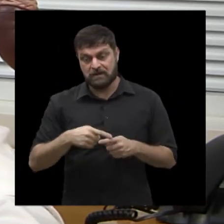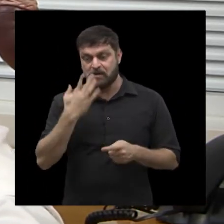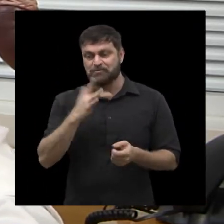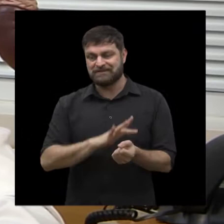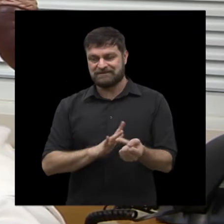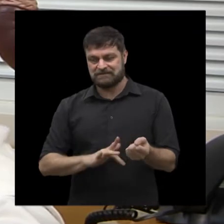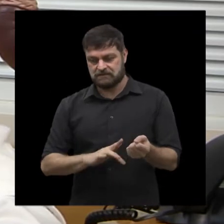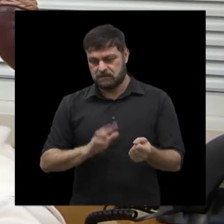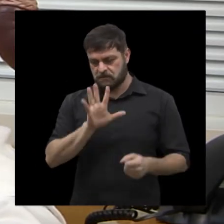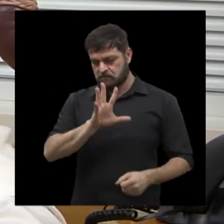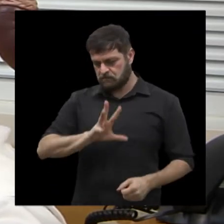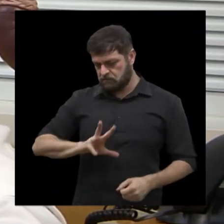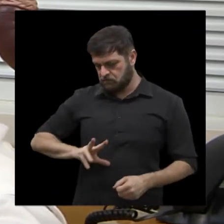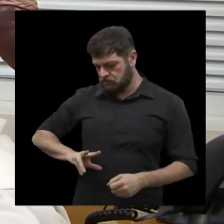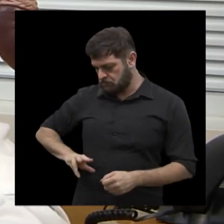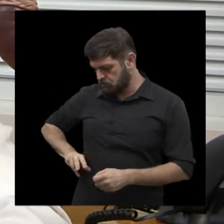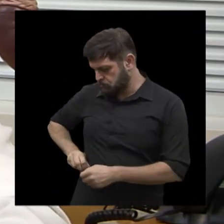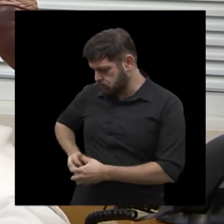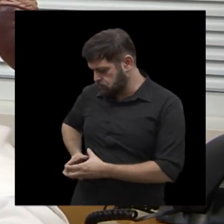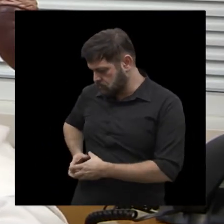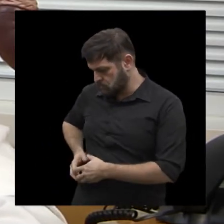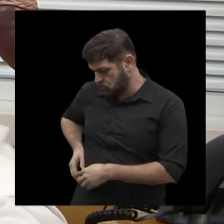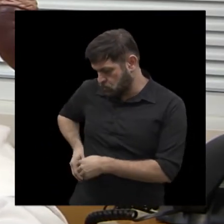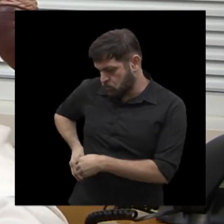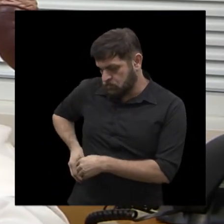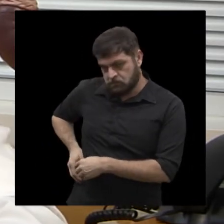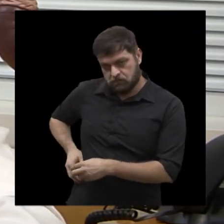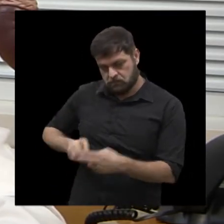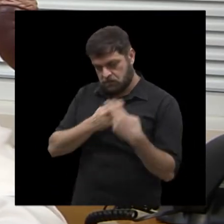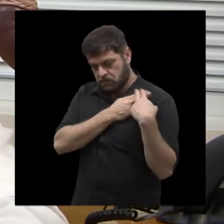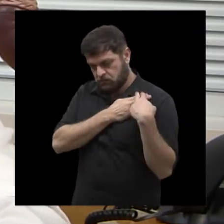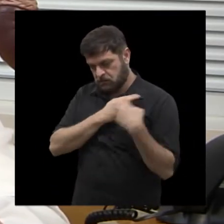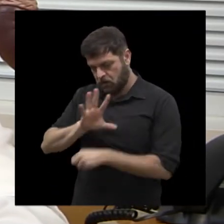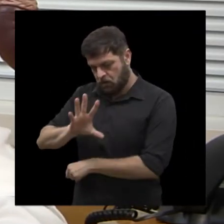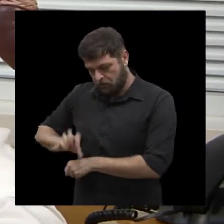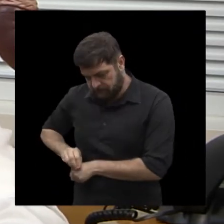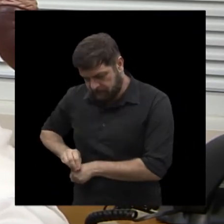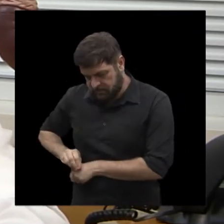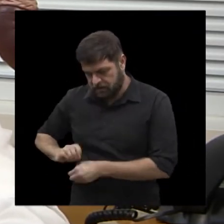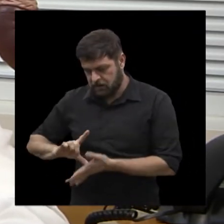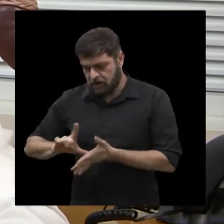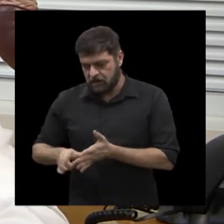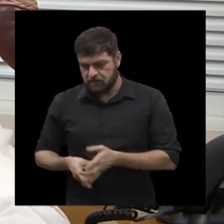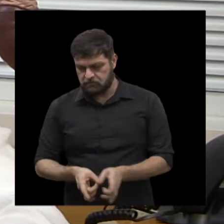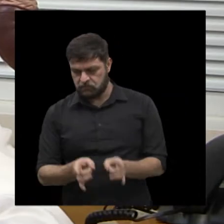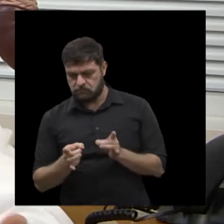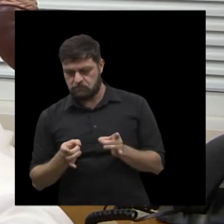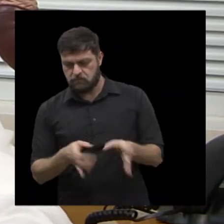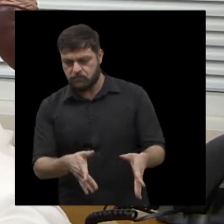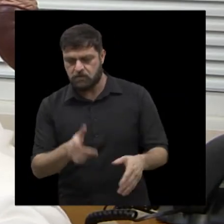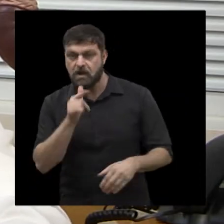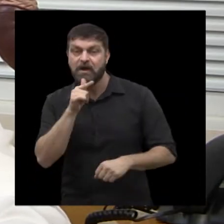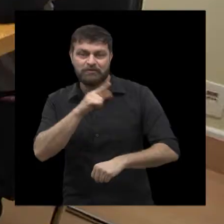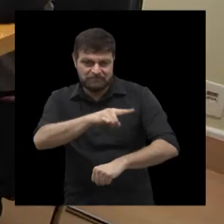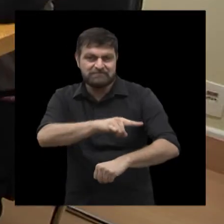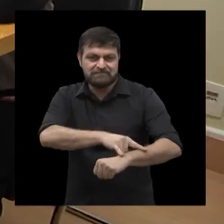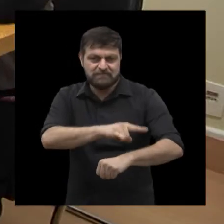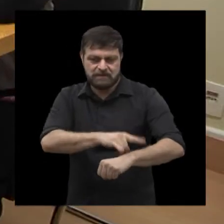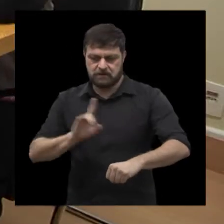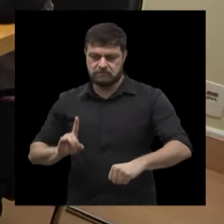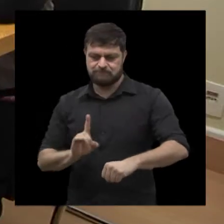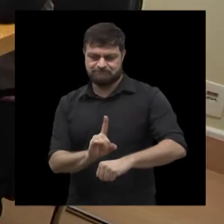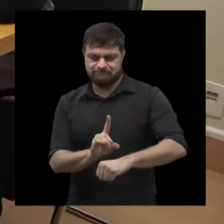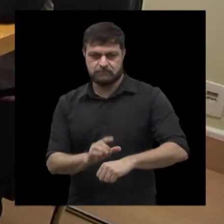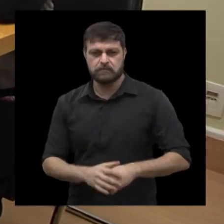E isso daí não pode ficar circulando. Aí o rim é responsável por retirar isso daí e jogar para fora, na forma de xixi.